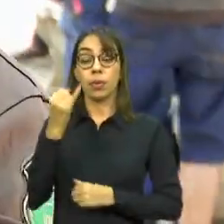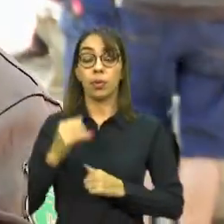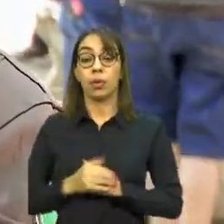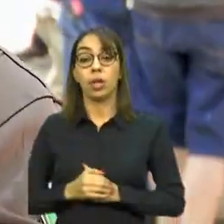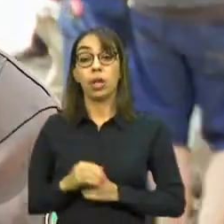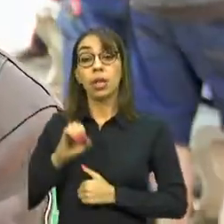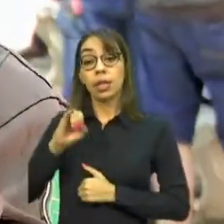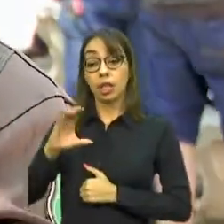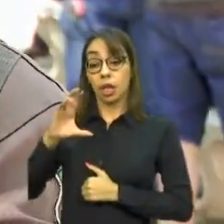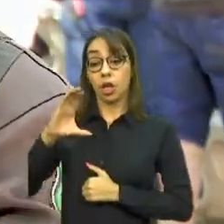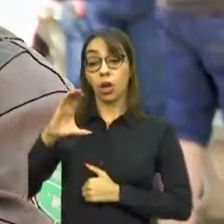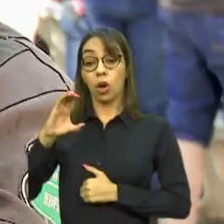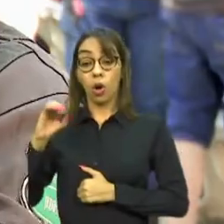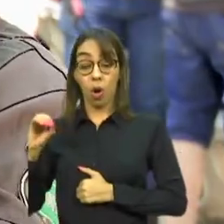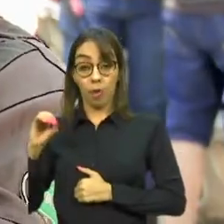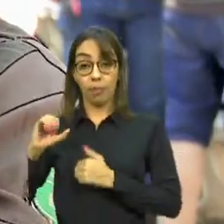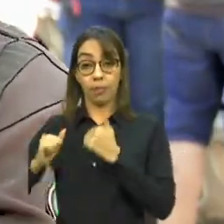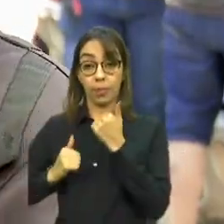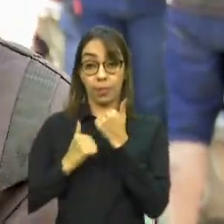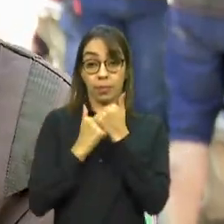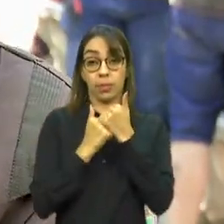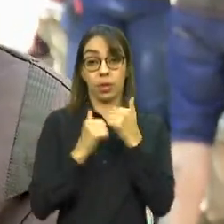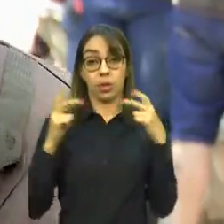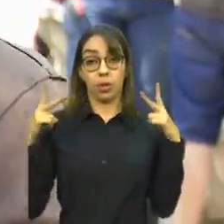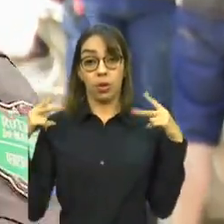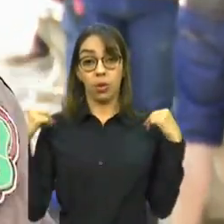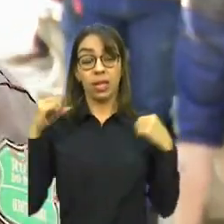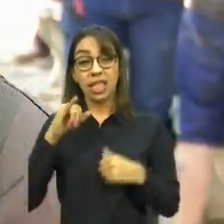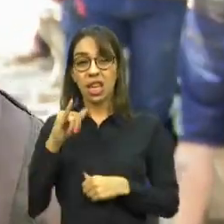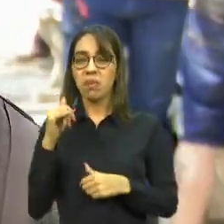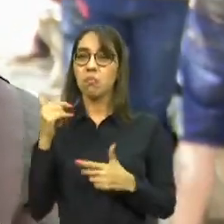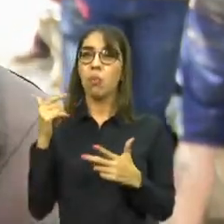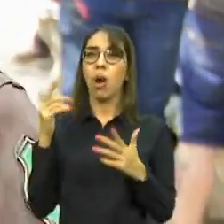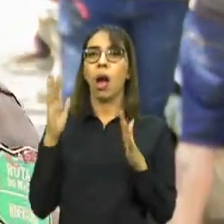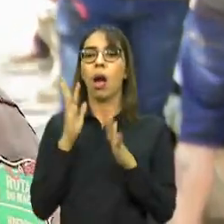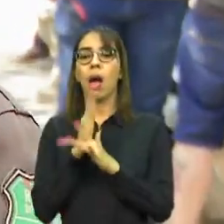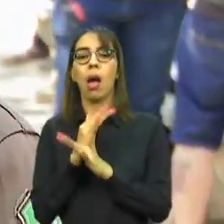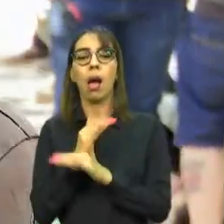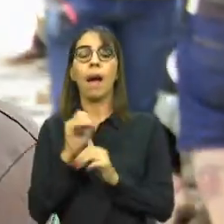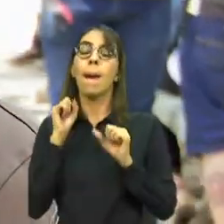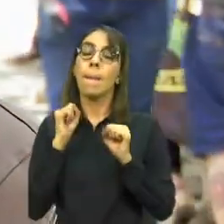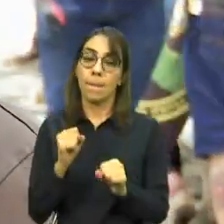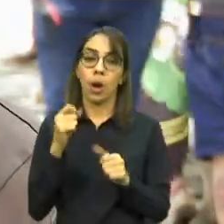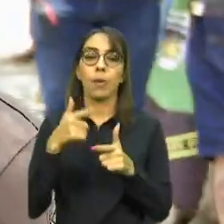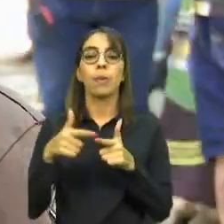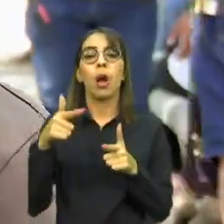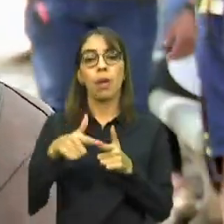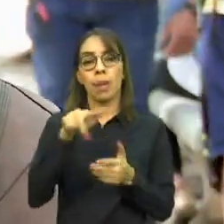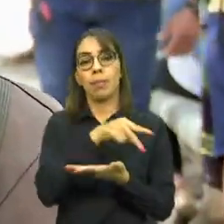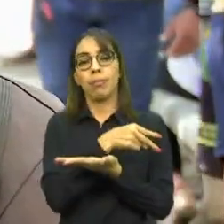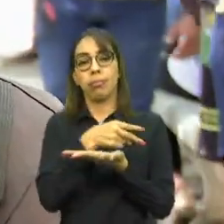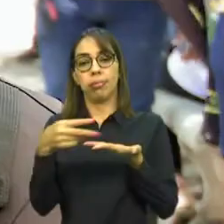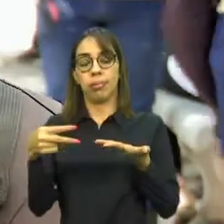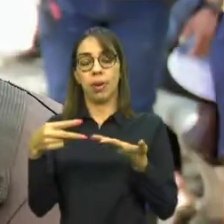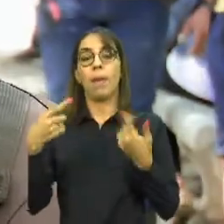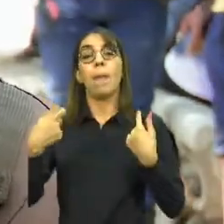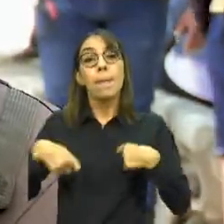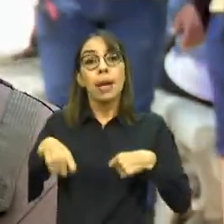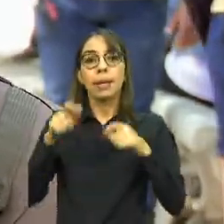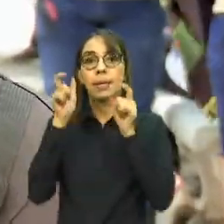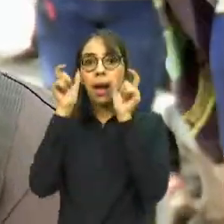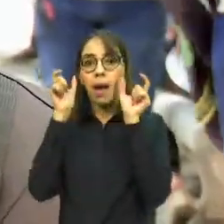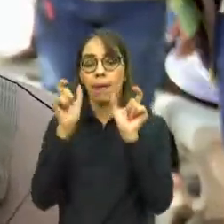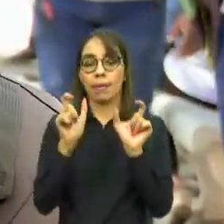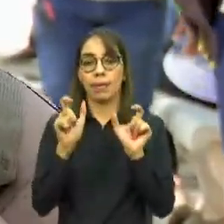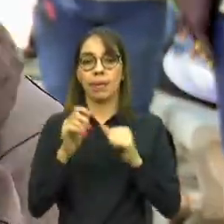que não está antenada pode derrubar o piloto, pode derrubar a moto. Então é sempre na sombra do piloto, muita alegria, muita coisa boa,